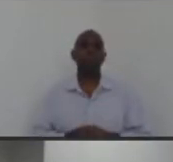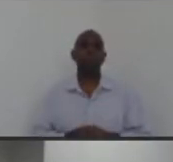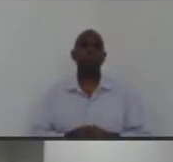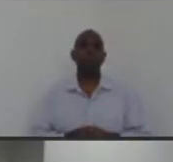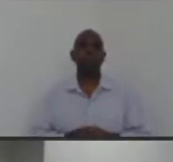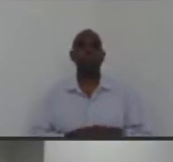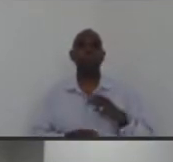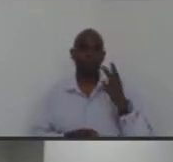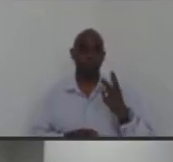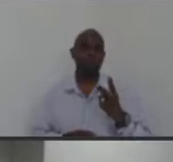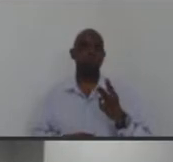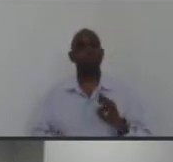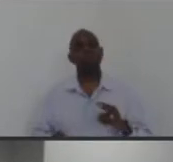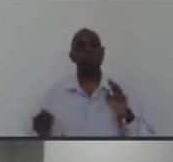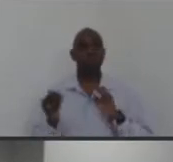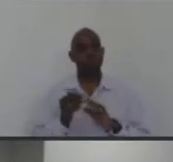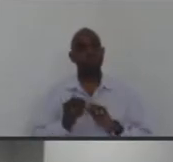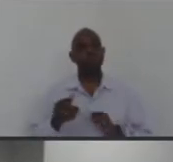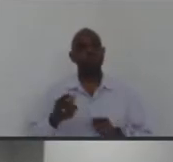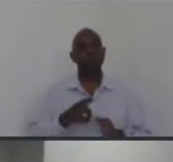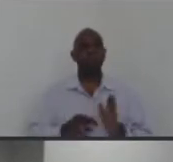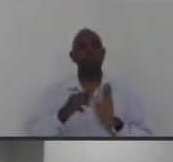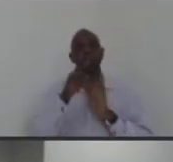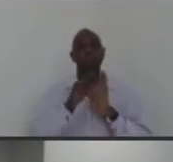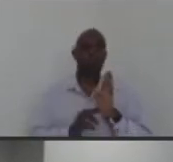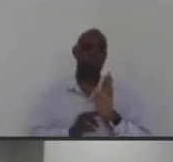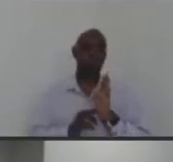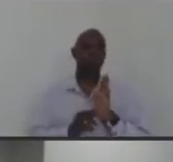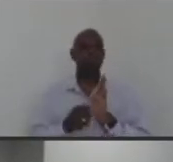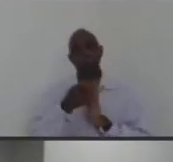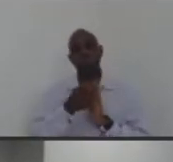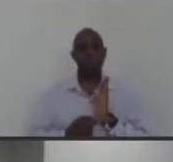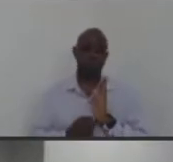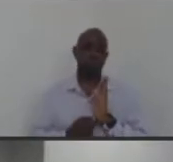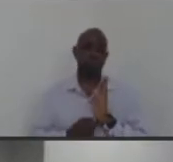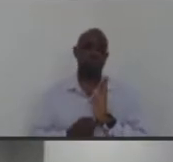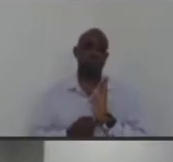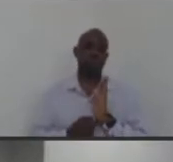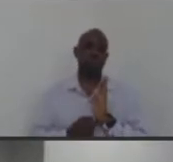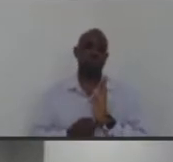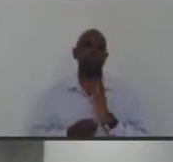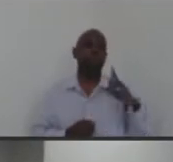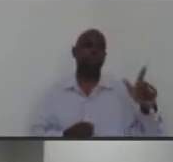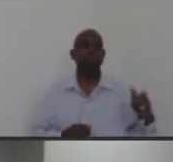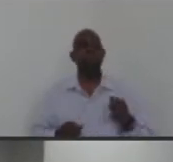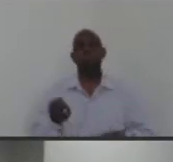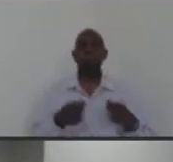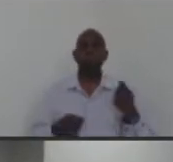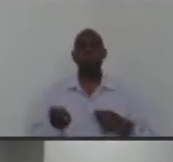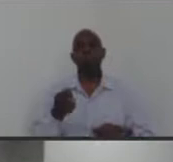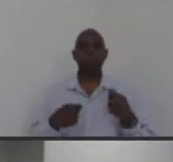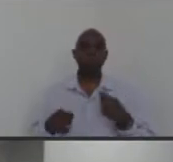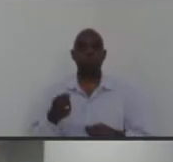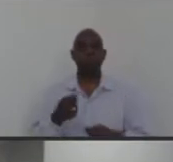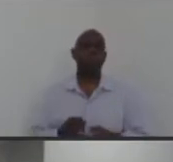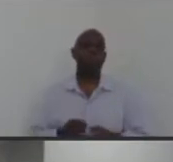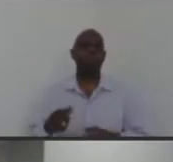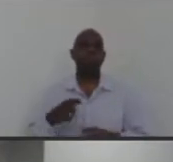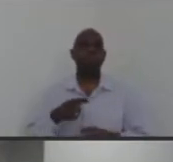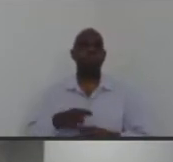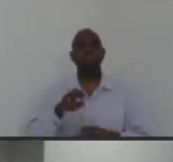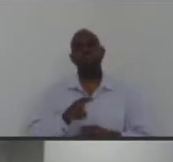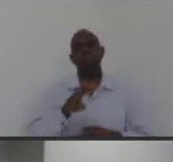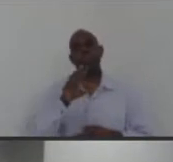pareceres favoráveis, Comissão de Justiça e Redação, parecer favorável. Comissão de Finanças e Orçamento, vereador Ulisses